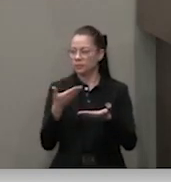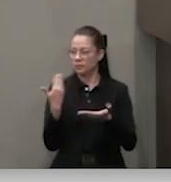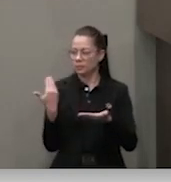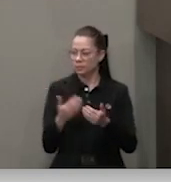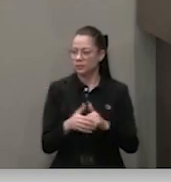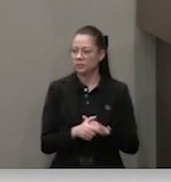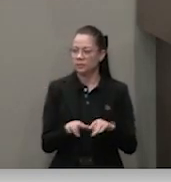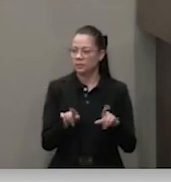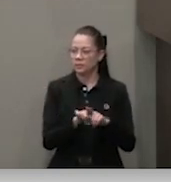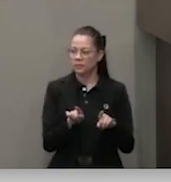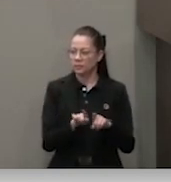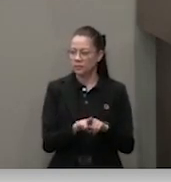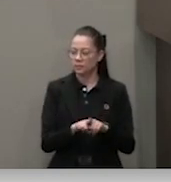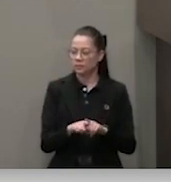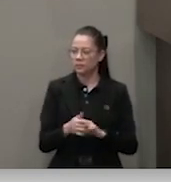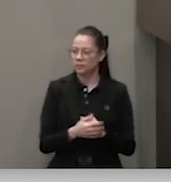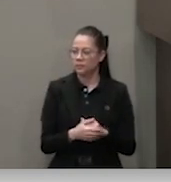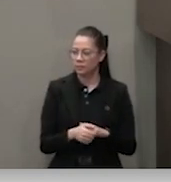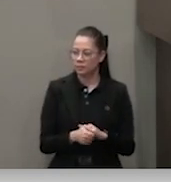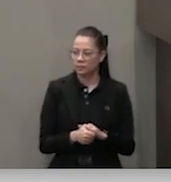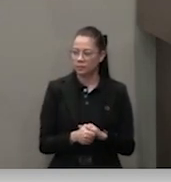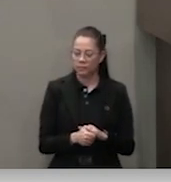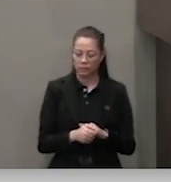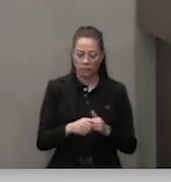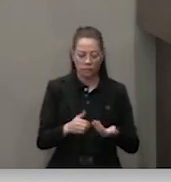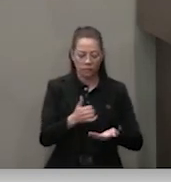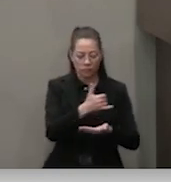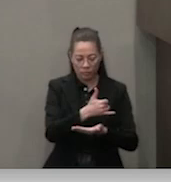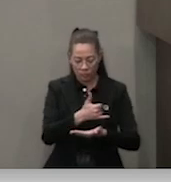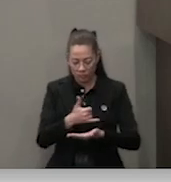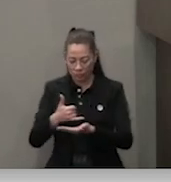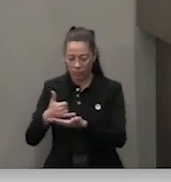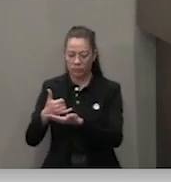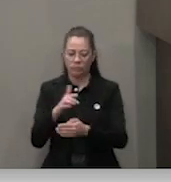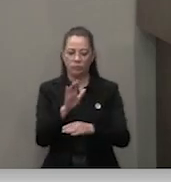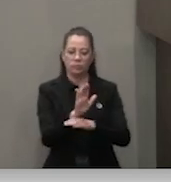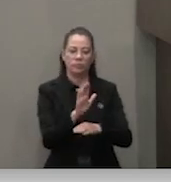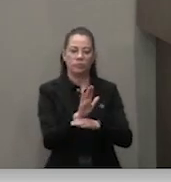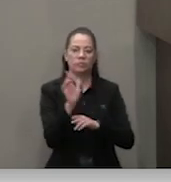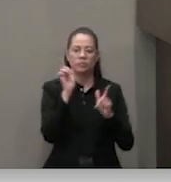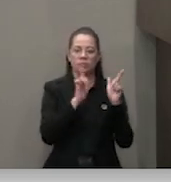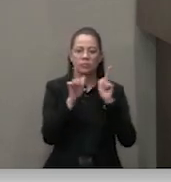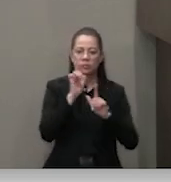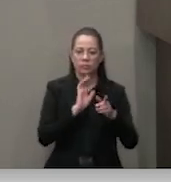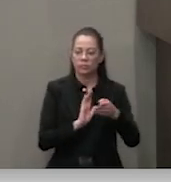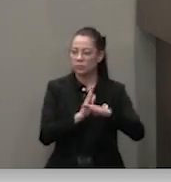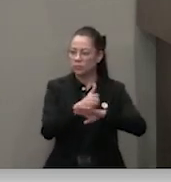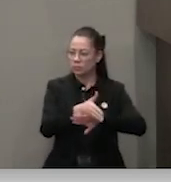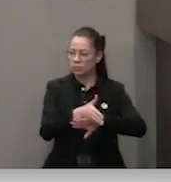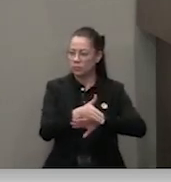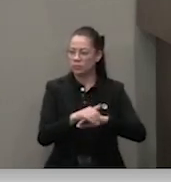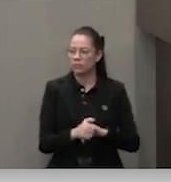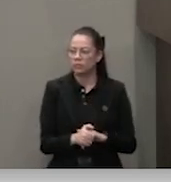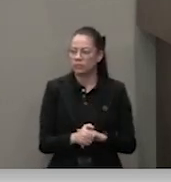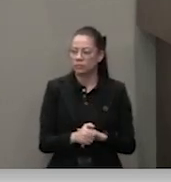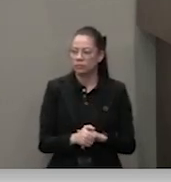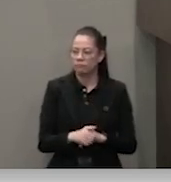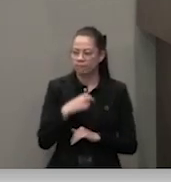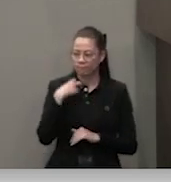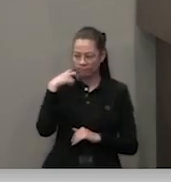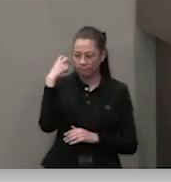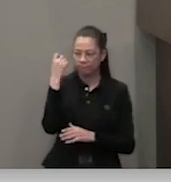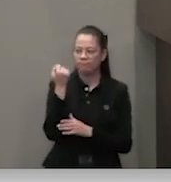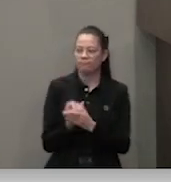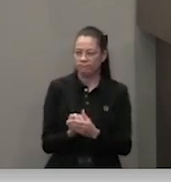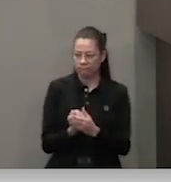aí da o asfalto aquele larga em cima daqueles empedramento lá para aquele povo poder ter acesso É uma vergonha um